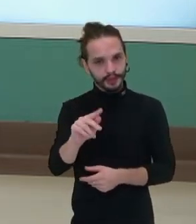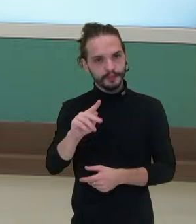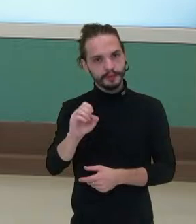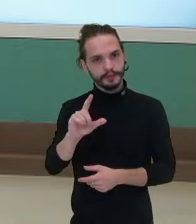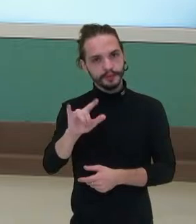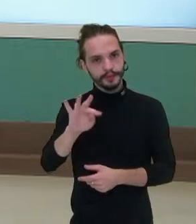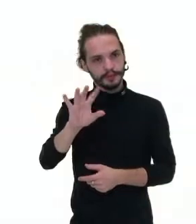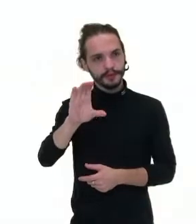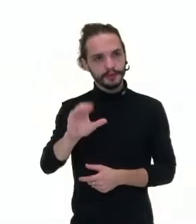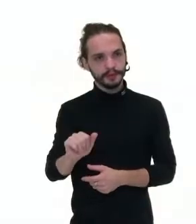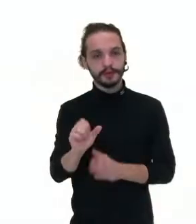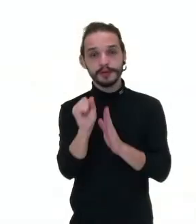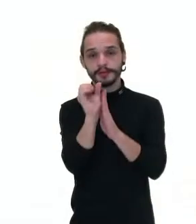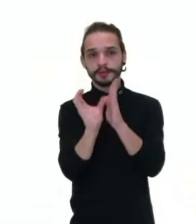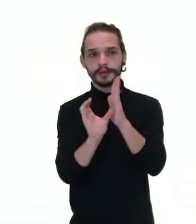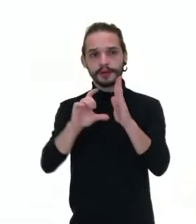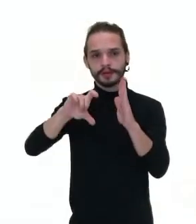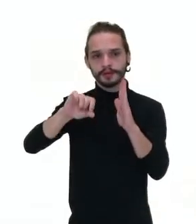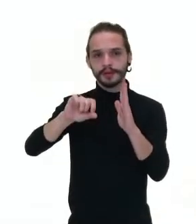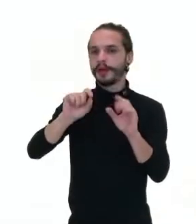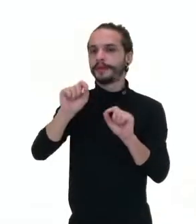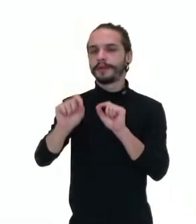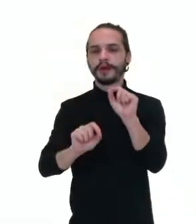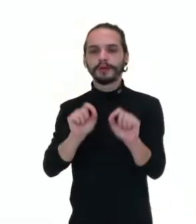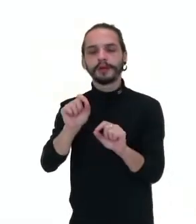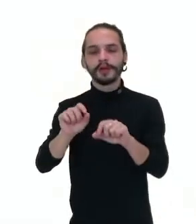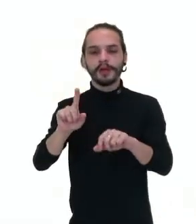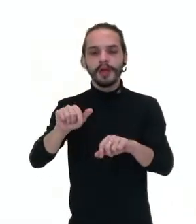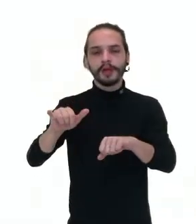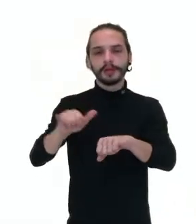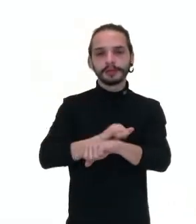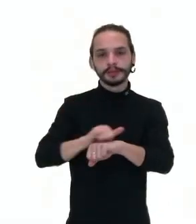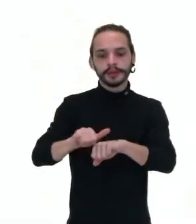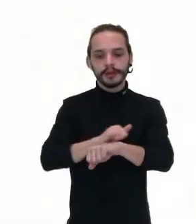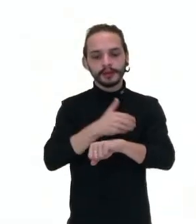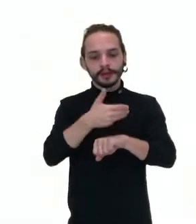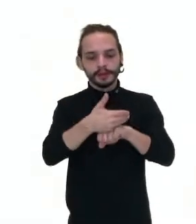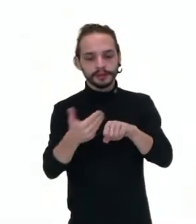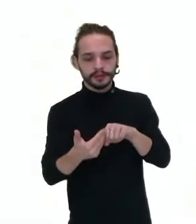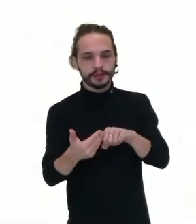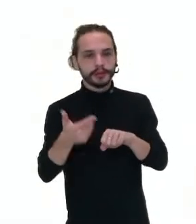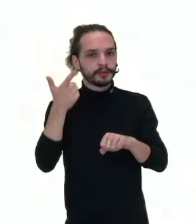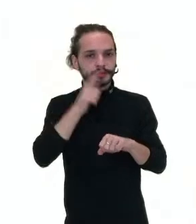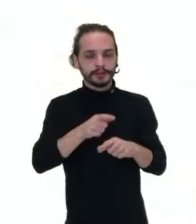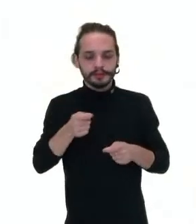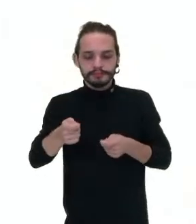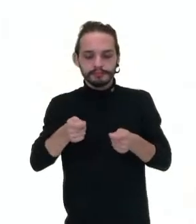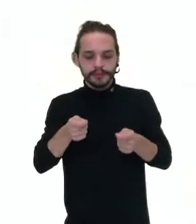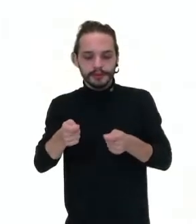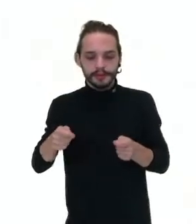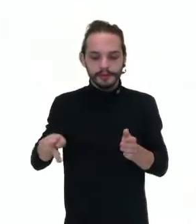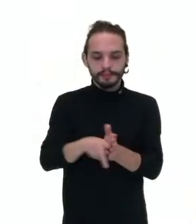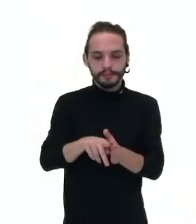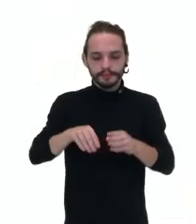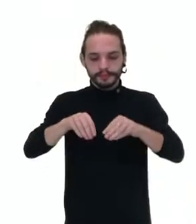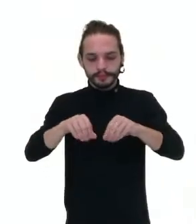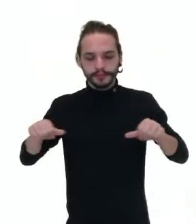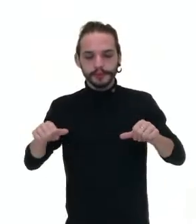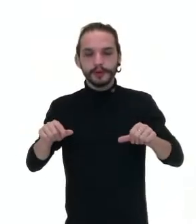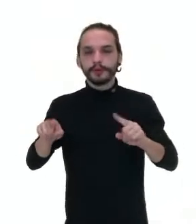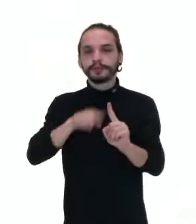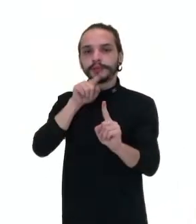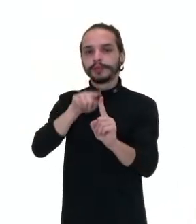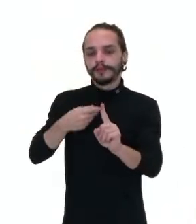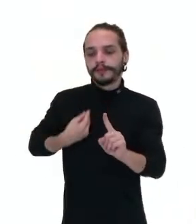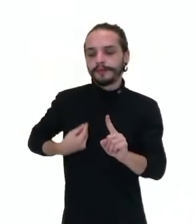estuda então estratégias do Estado para administrar seu próprio território, visando então a sobrevivência do seu